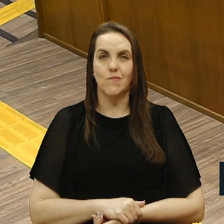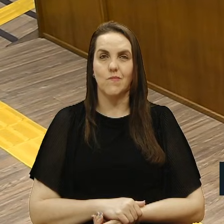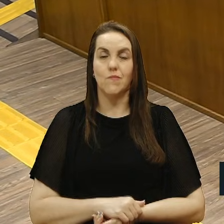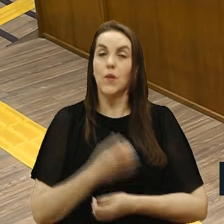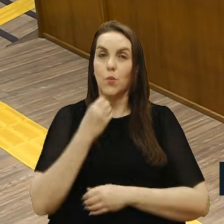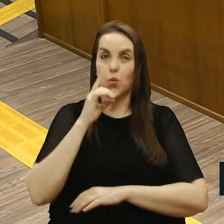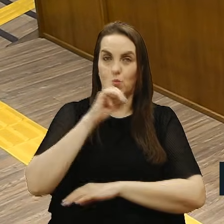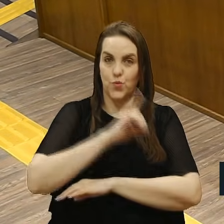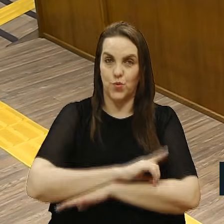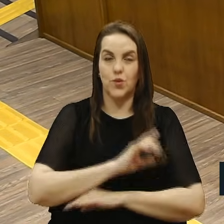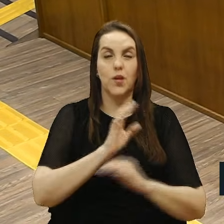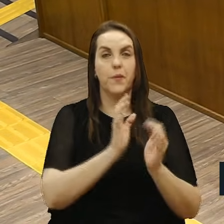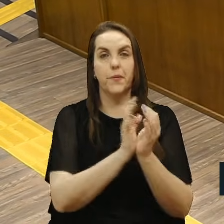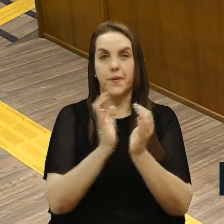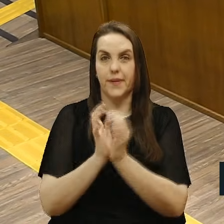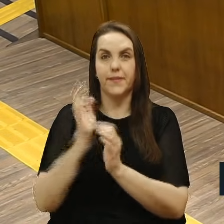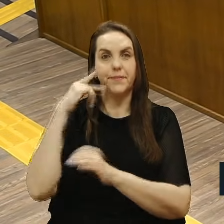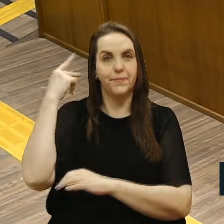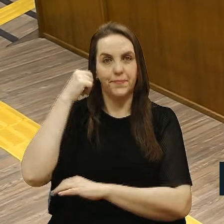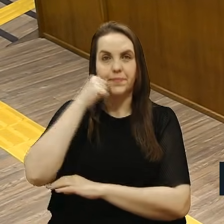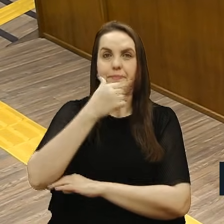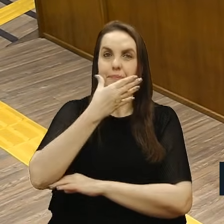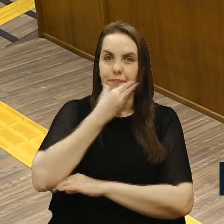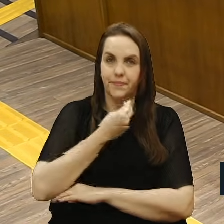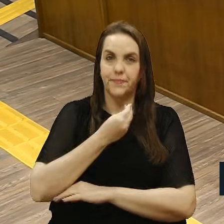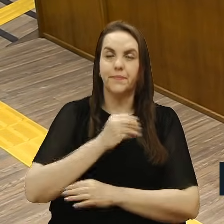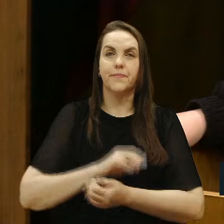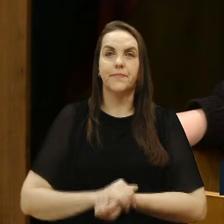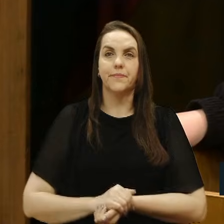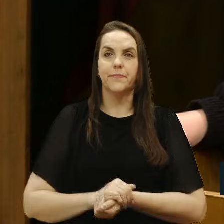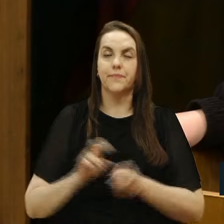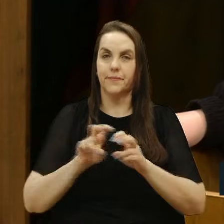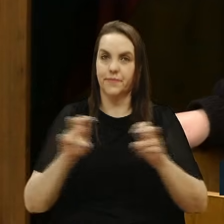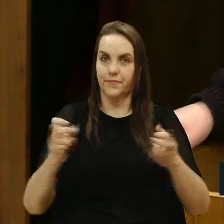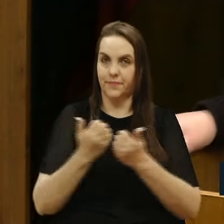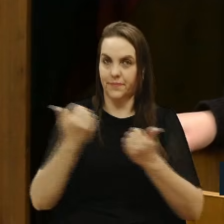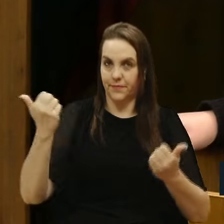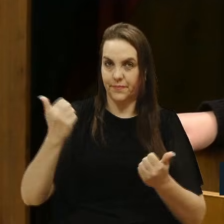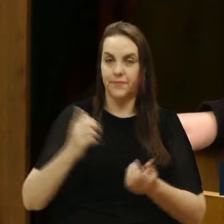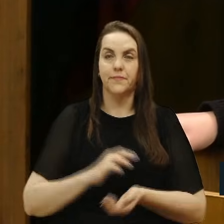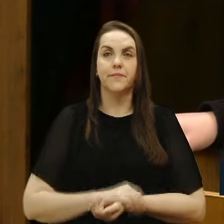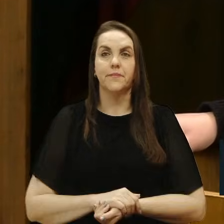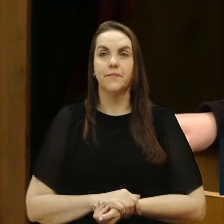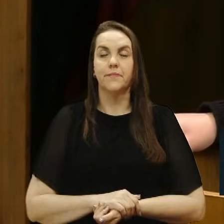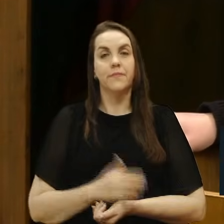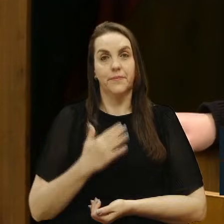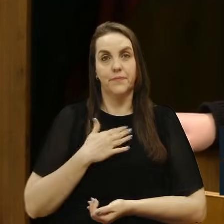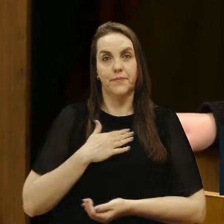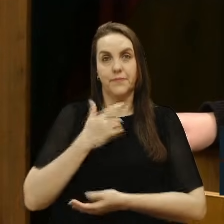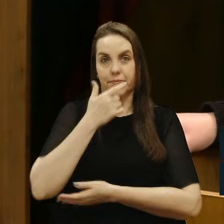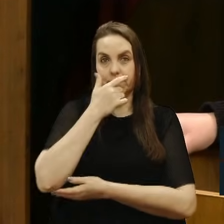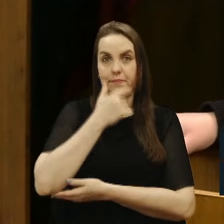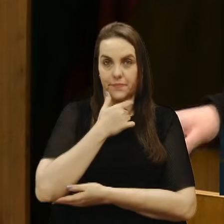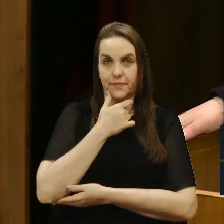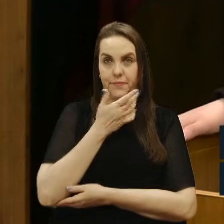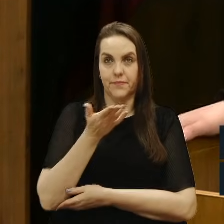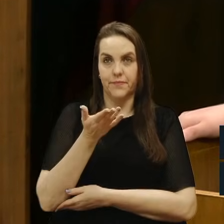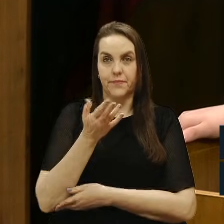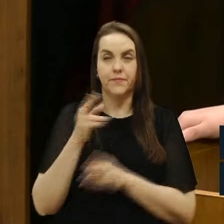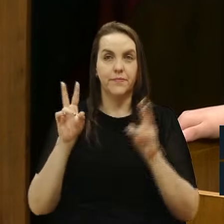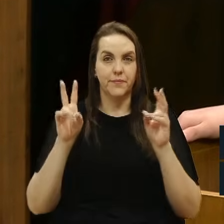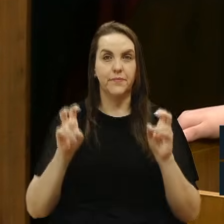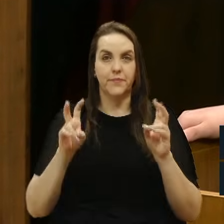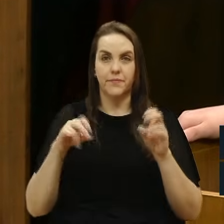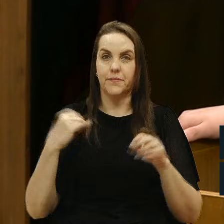Bom dia, colegas vereadores, colegas vereadoras, à mesa. Eu acho esse um tema